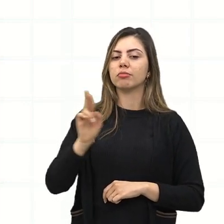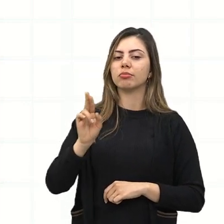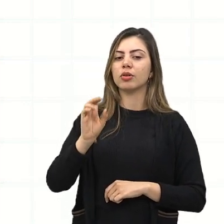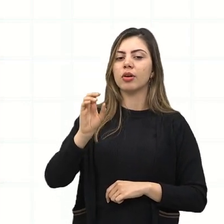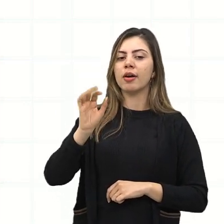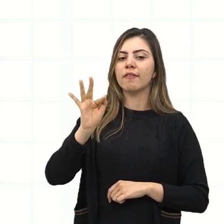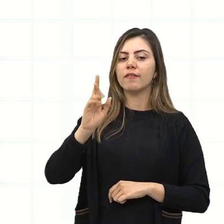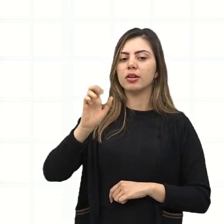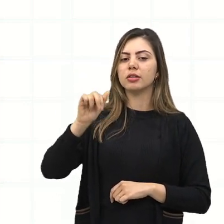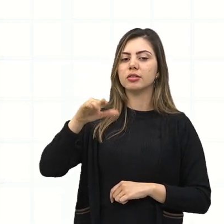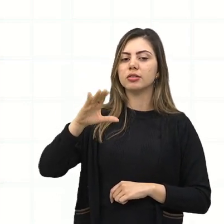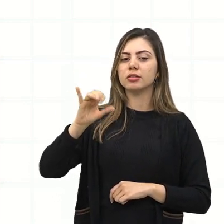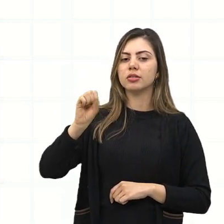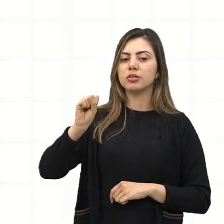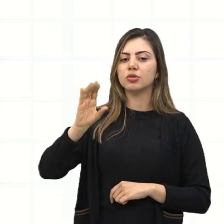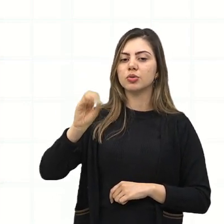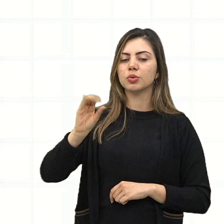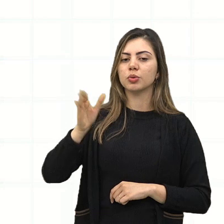disse, foi esse